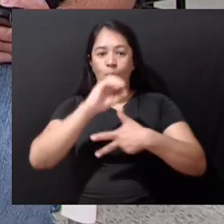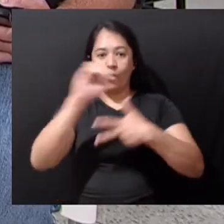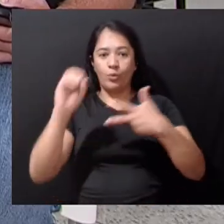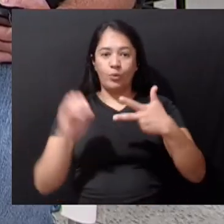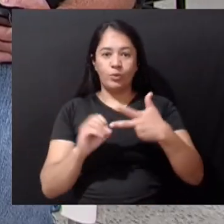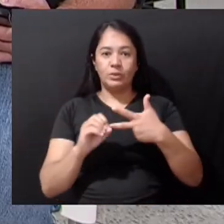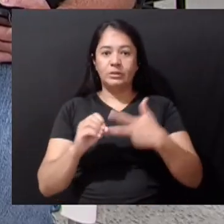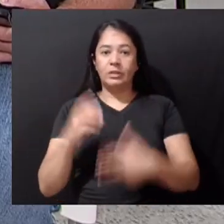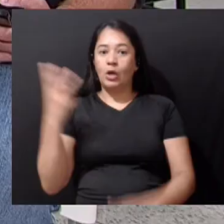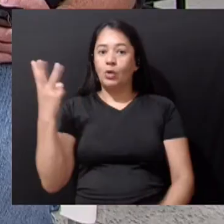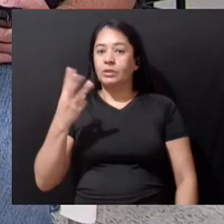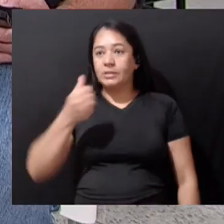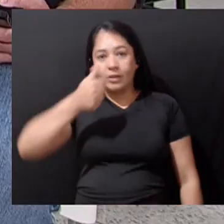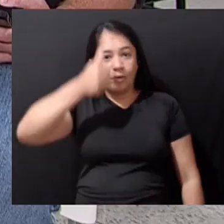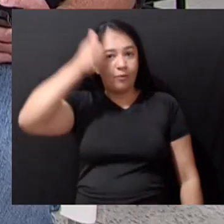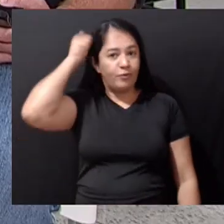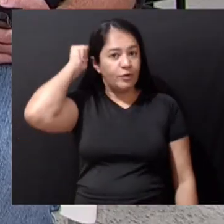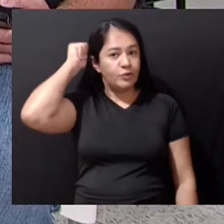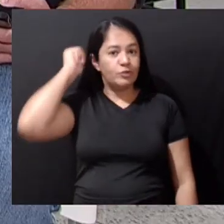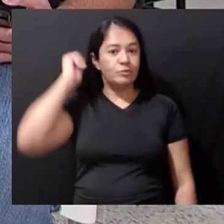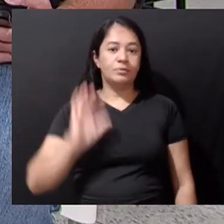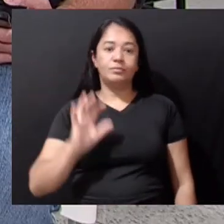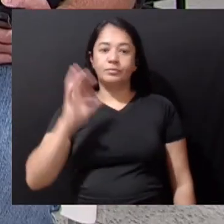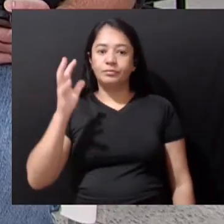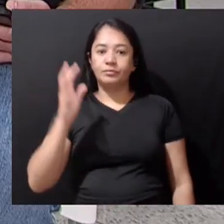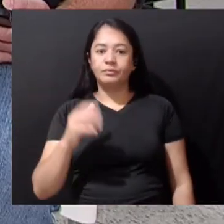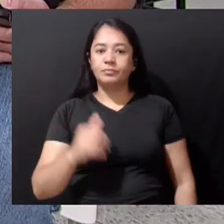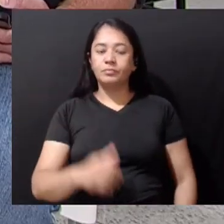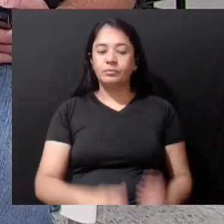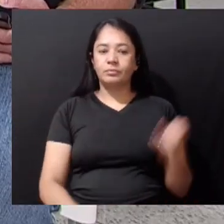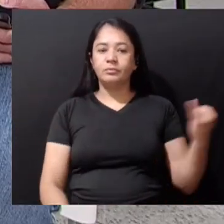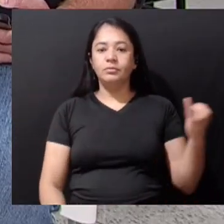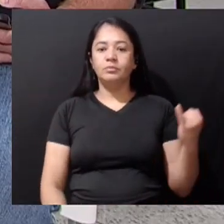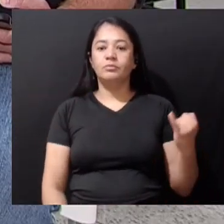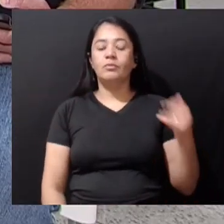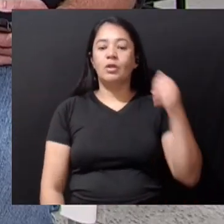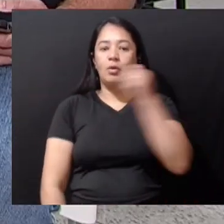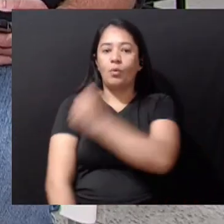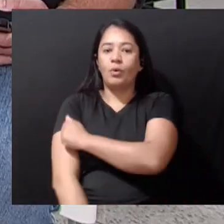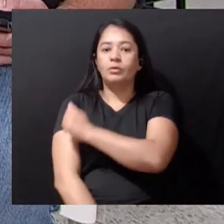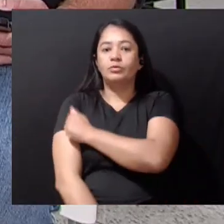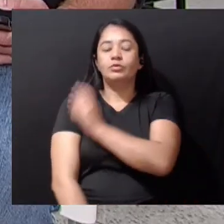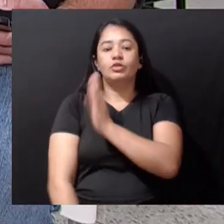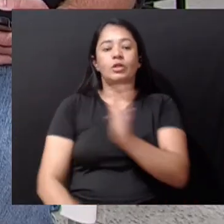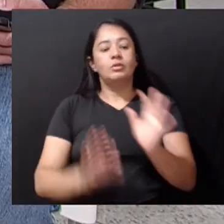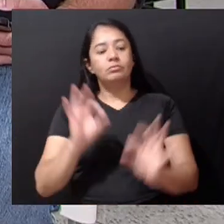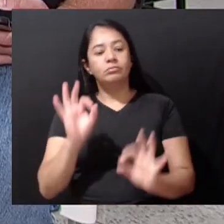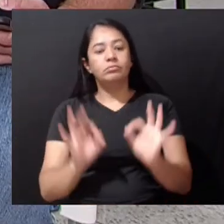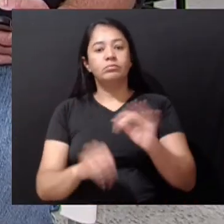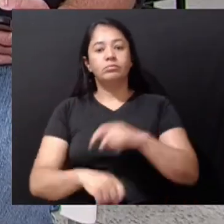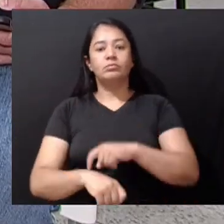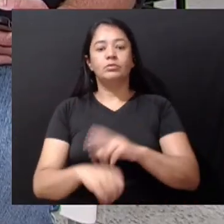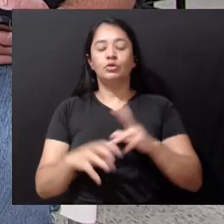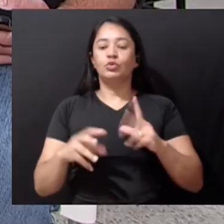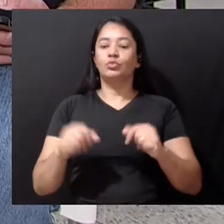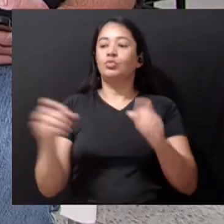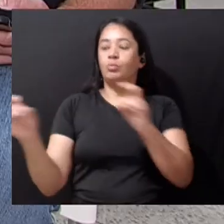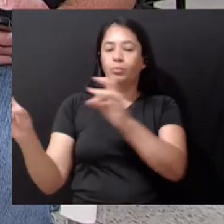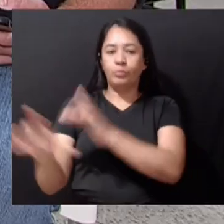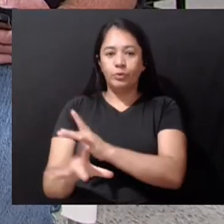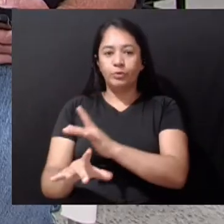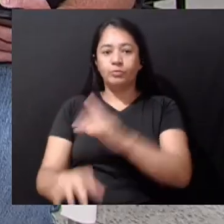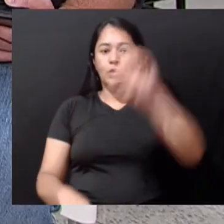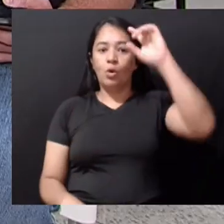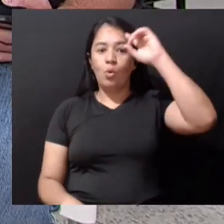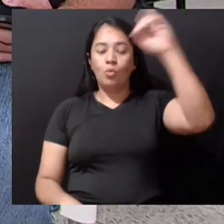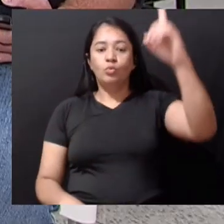vestibular que vem aí. Então, é importante que o aluno venha se preparando para esse momento com tudo pronto. O dia do